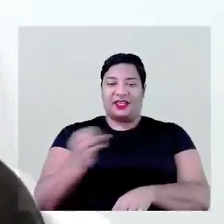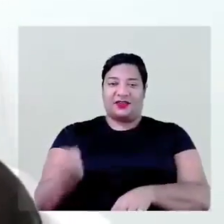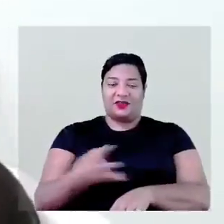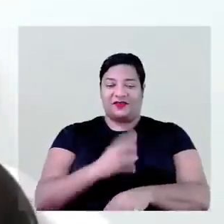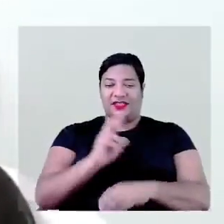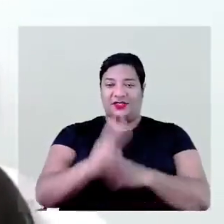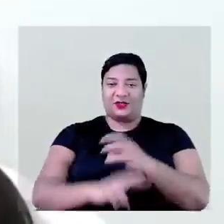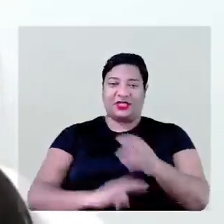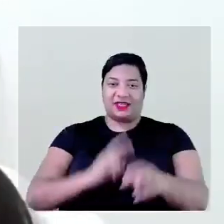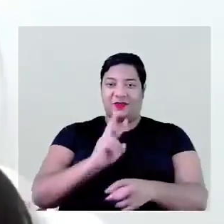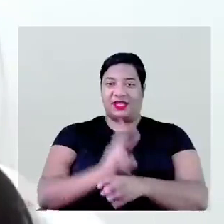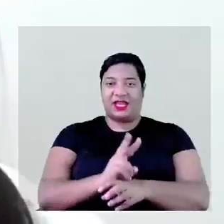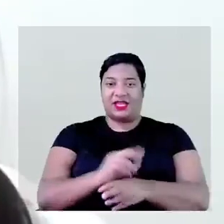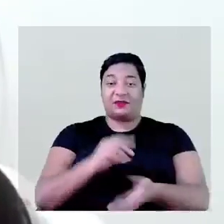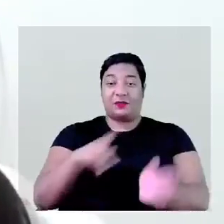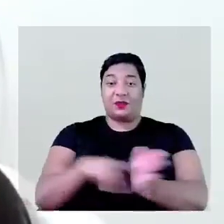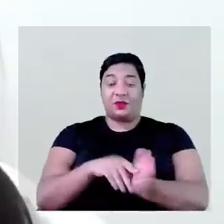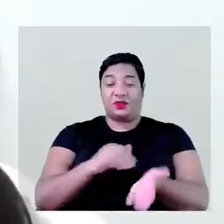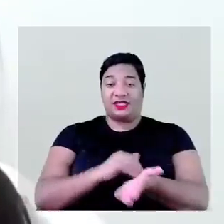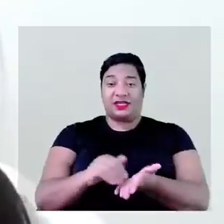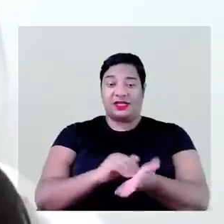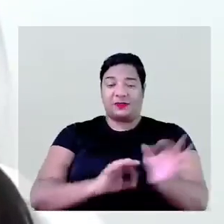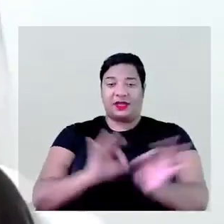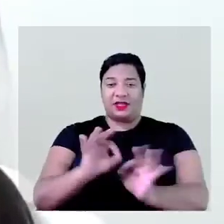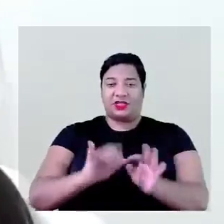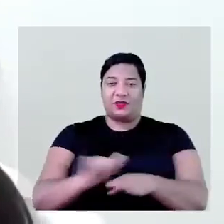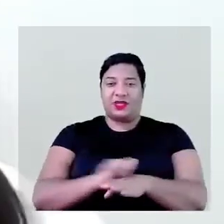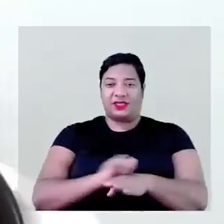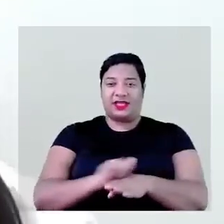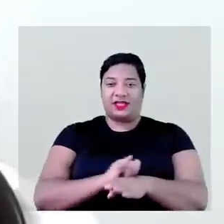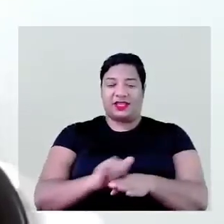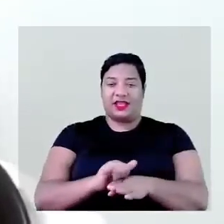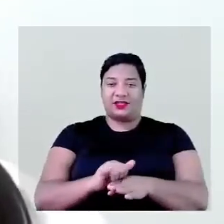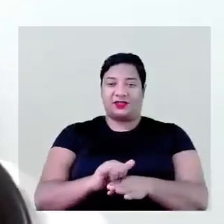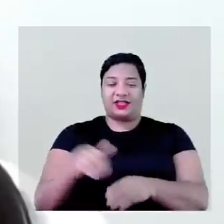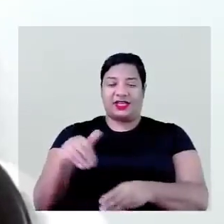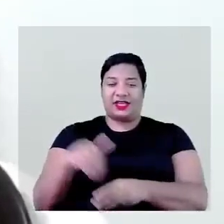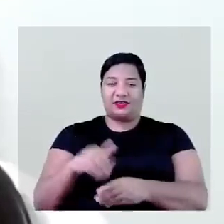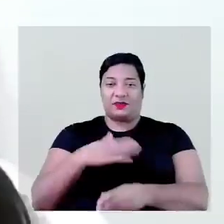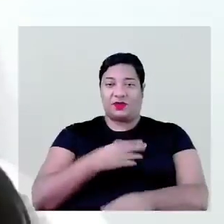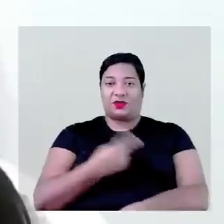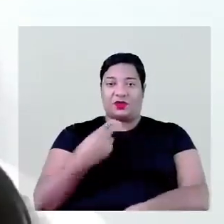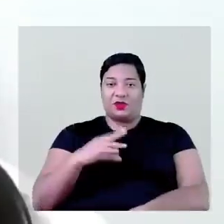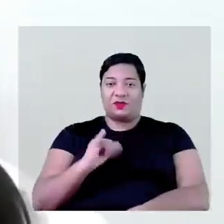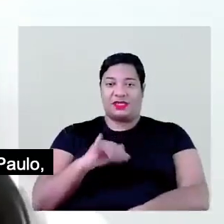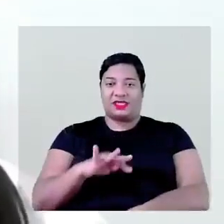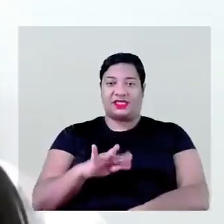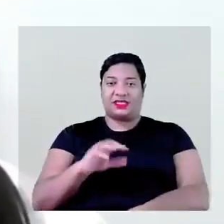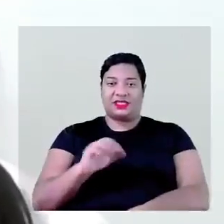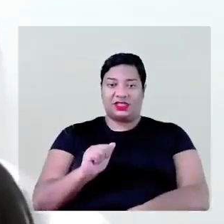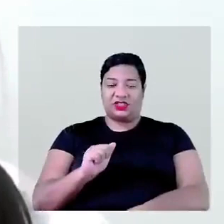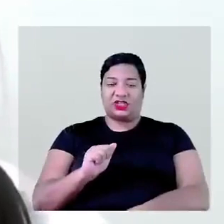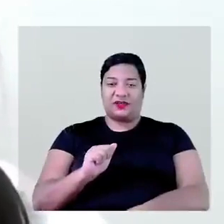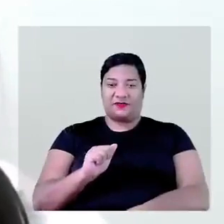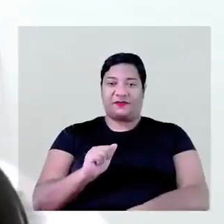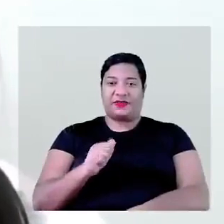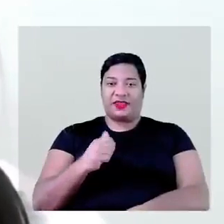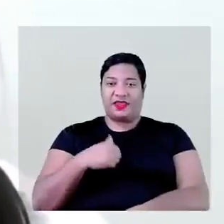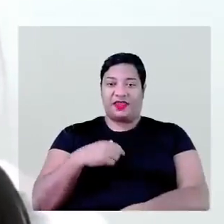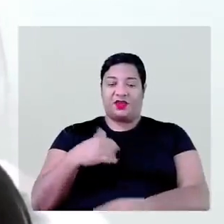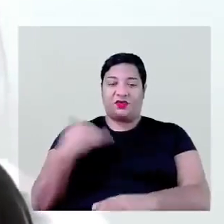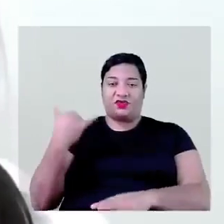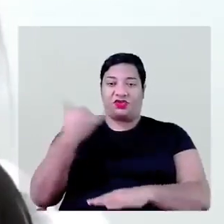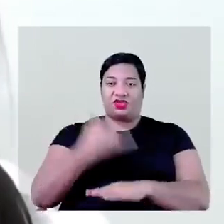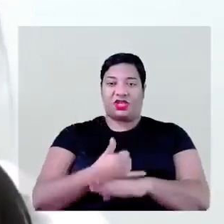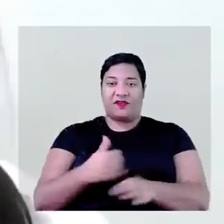Sustentabilidade e da Secretaria de Planejamento Estratégico e de Eleições. Meu nome é Cíntia Hiromi Nakazawa, sou chefe da primeira